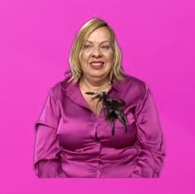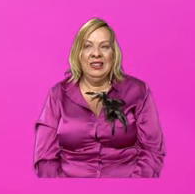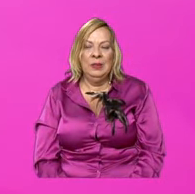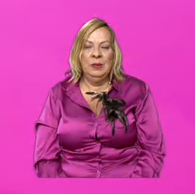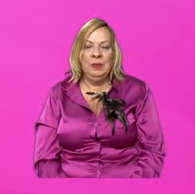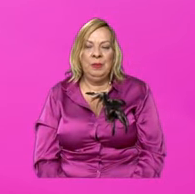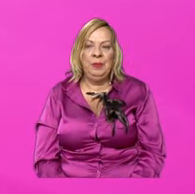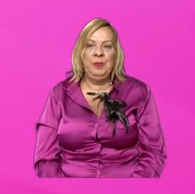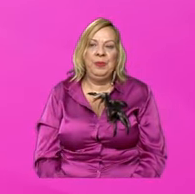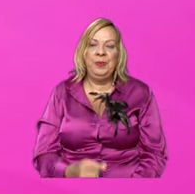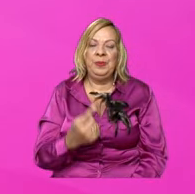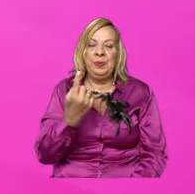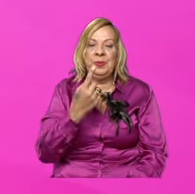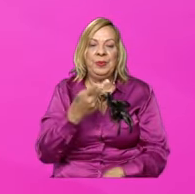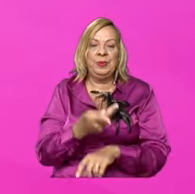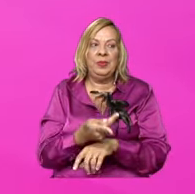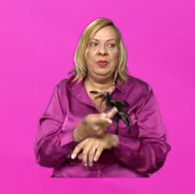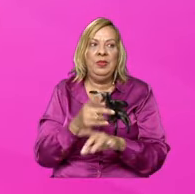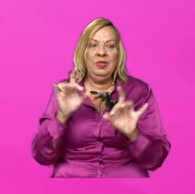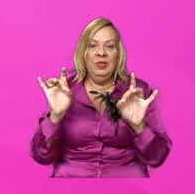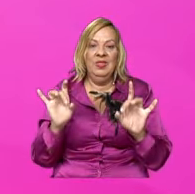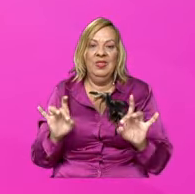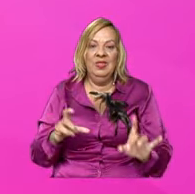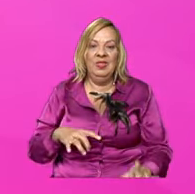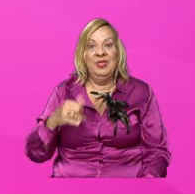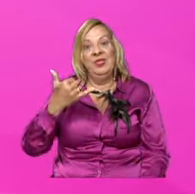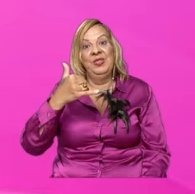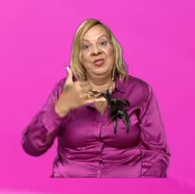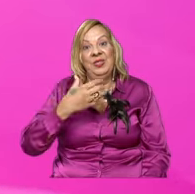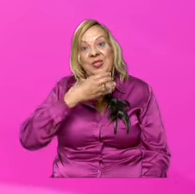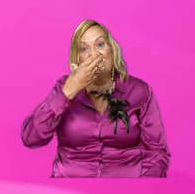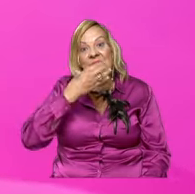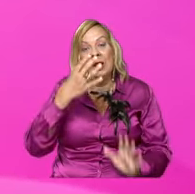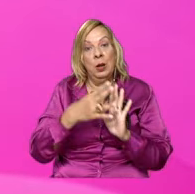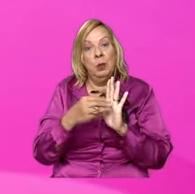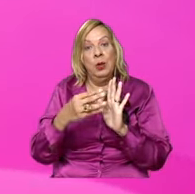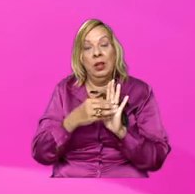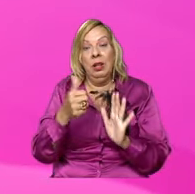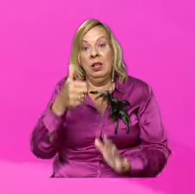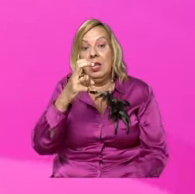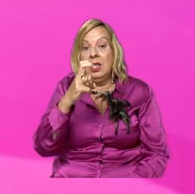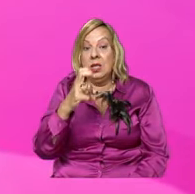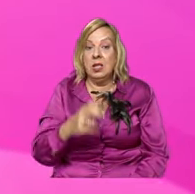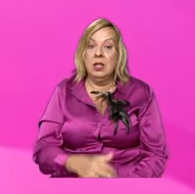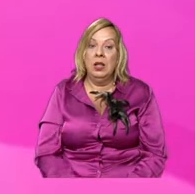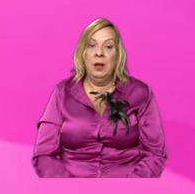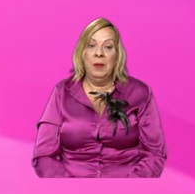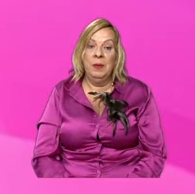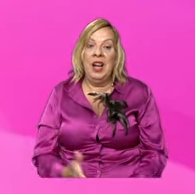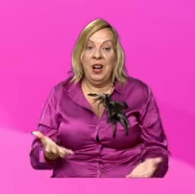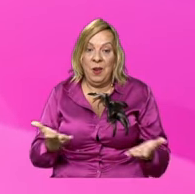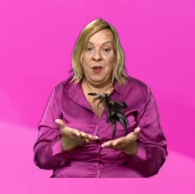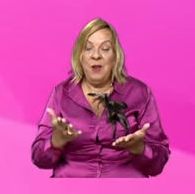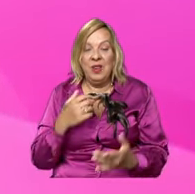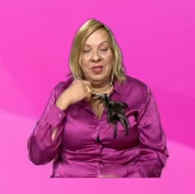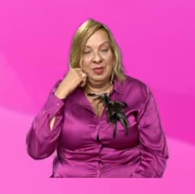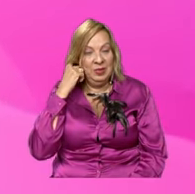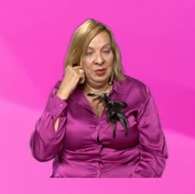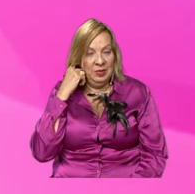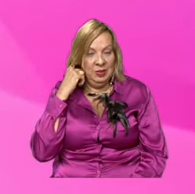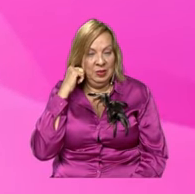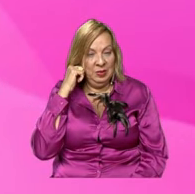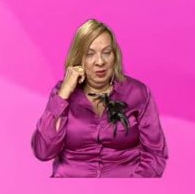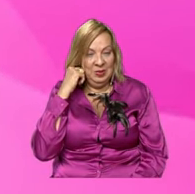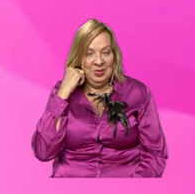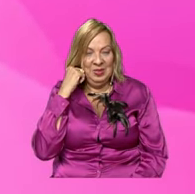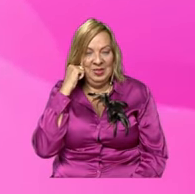No primeiro prêmio especial tem um iPhone 15. Um iPhone 15 agora, no primeiro